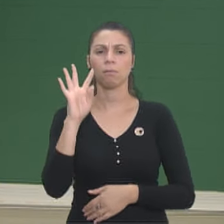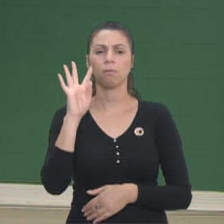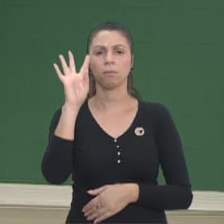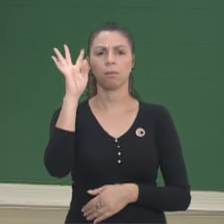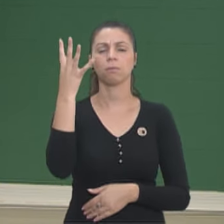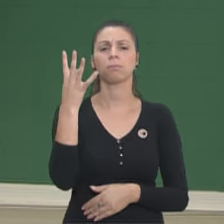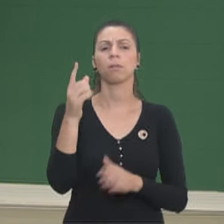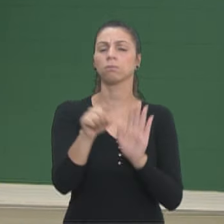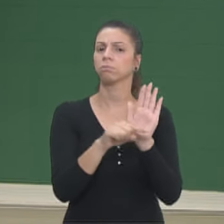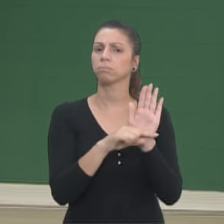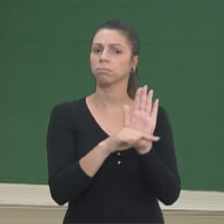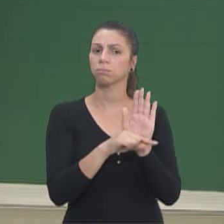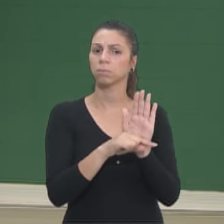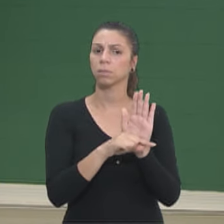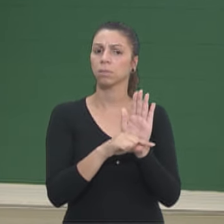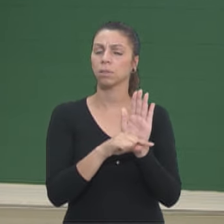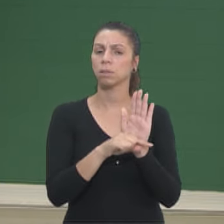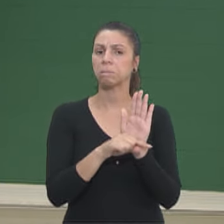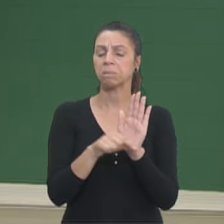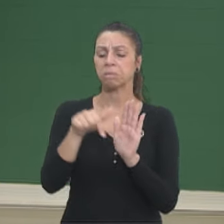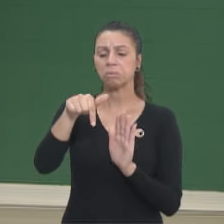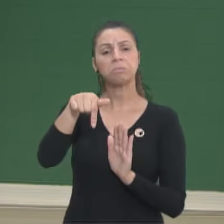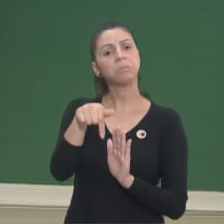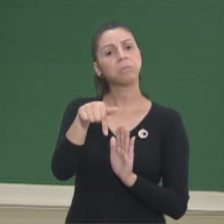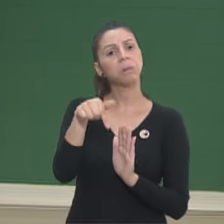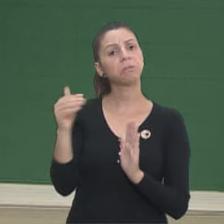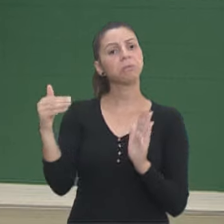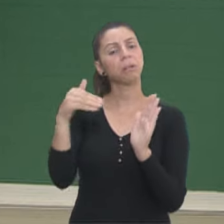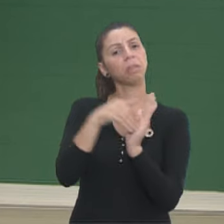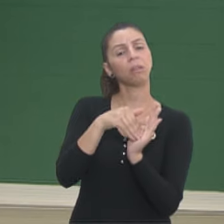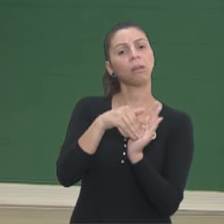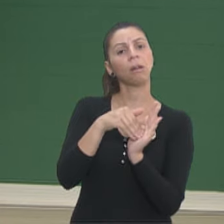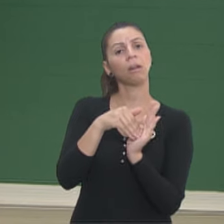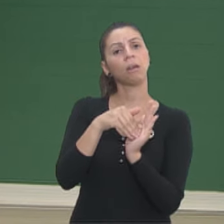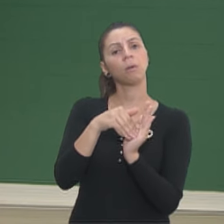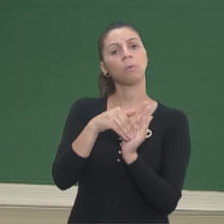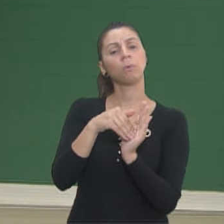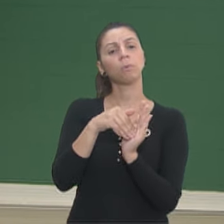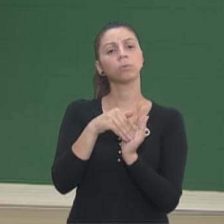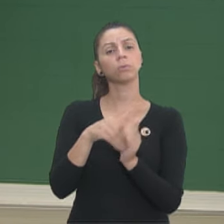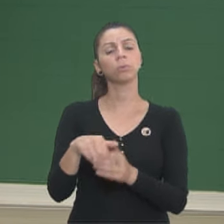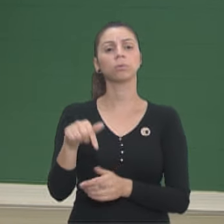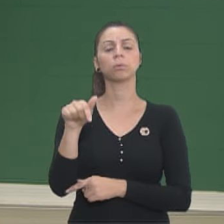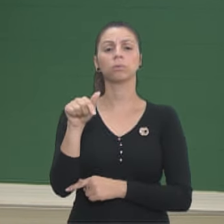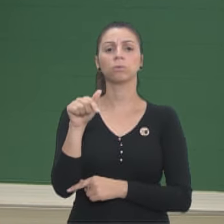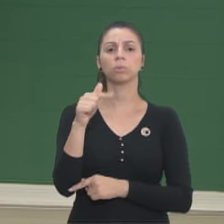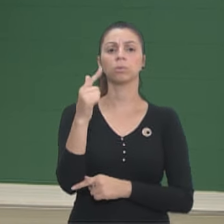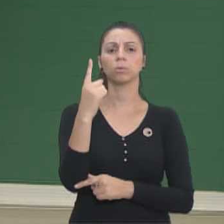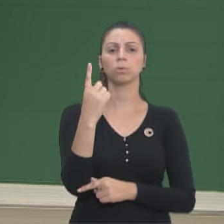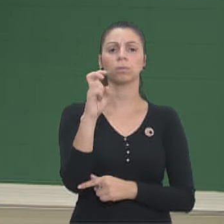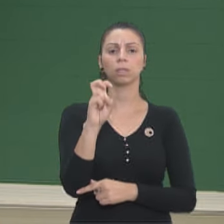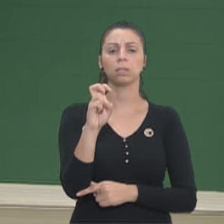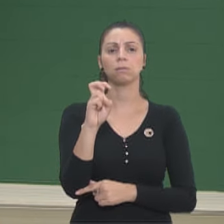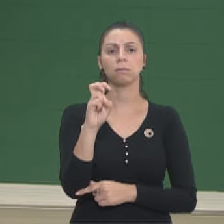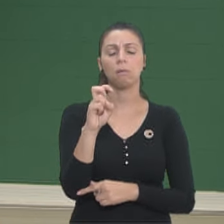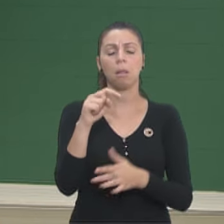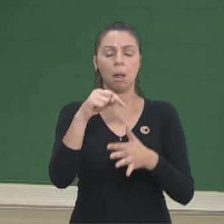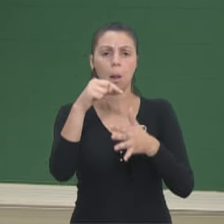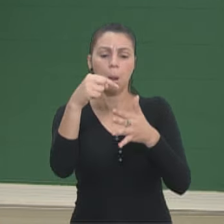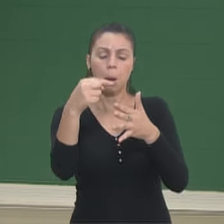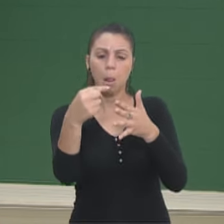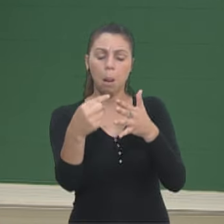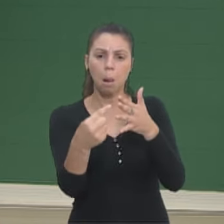Isso mesmo. E do 7 para o 15, quanto que vai dar? Vamos contar? 7, 8, 9, 10, 11, 12, 13,